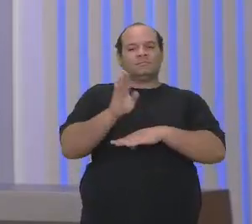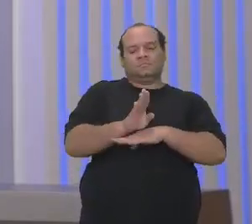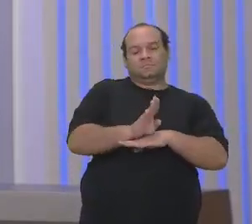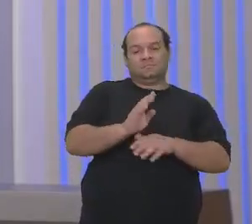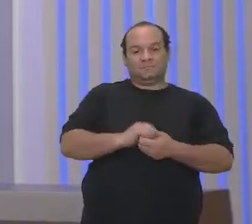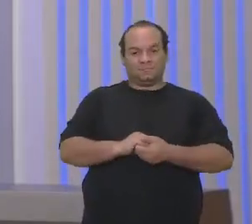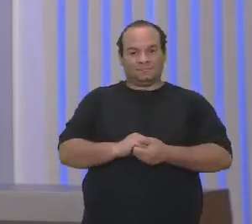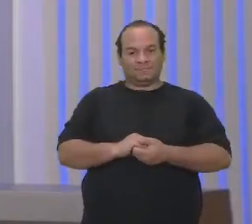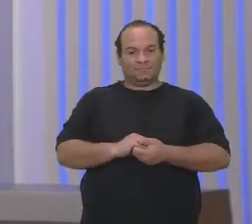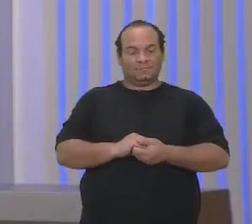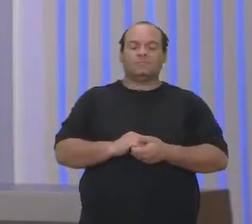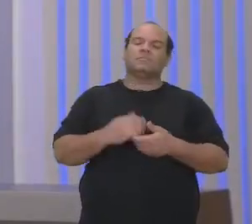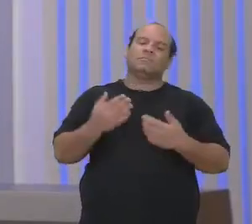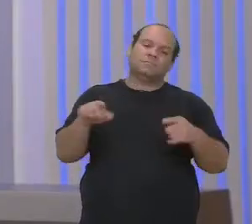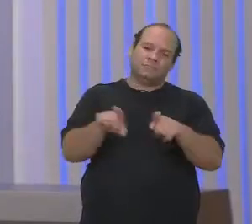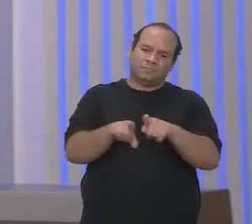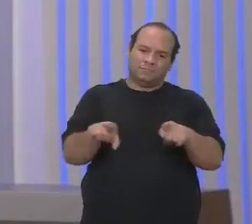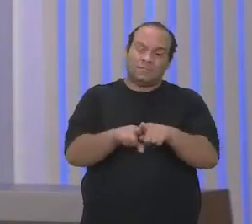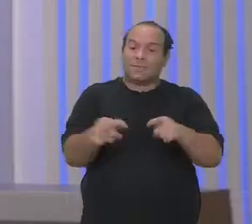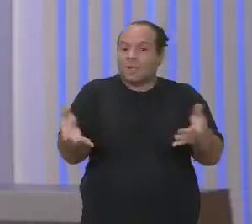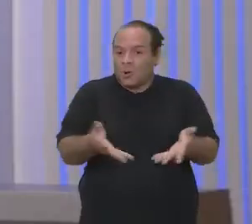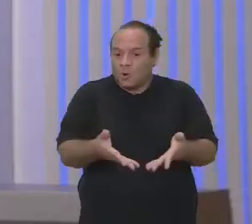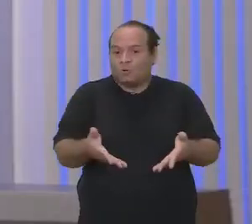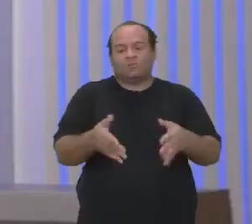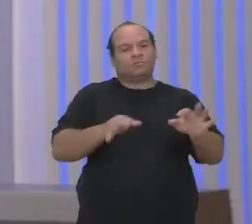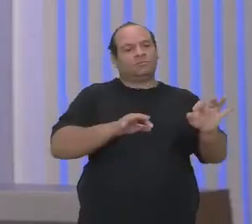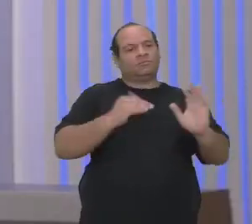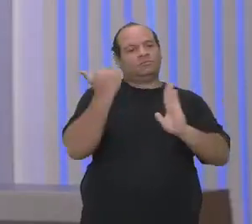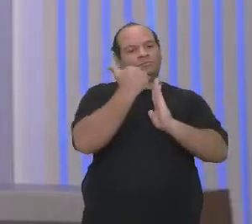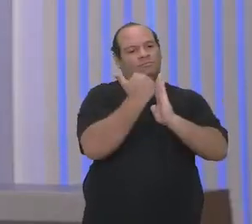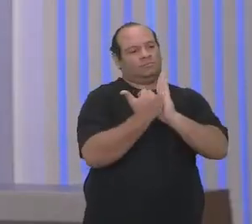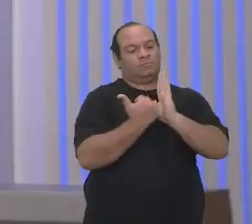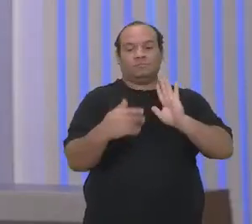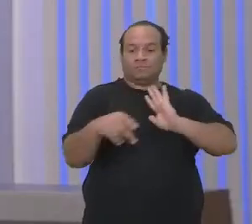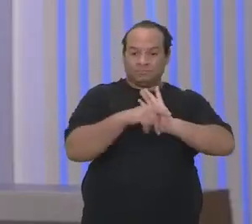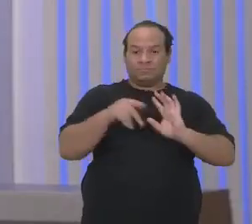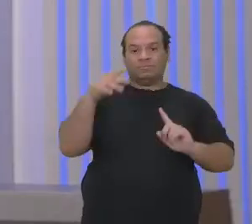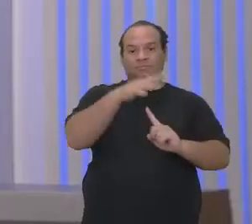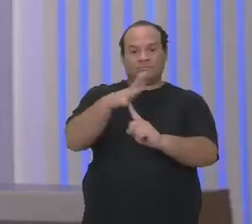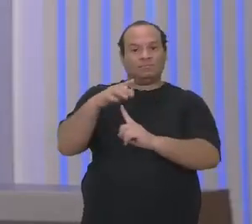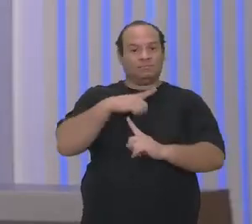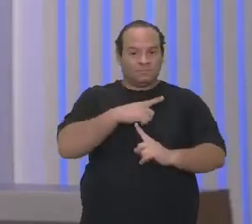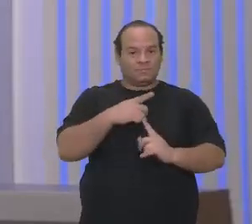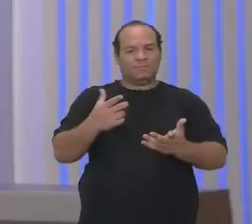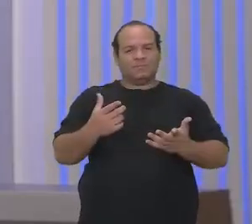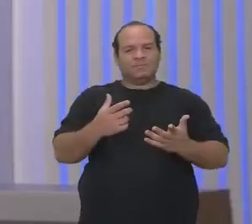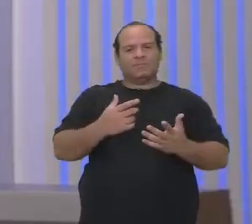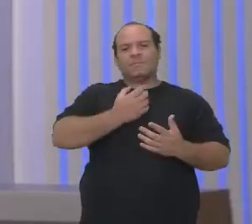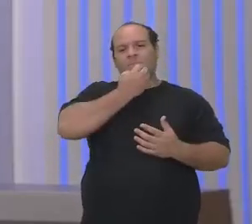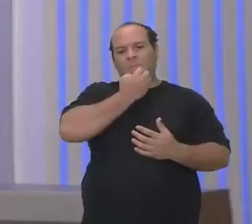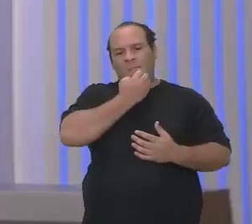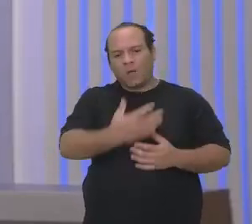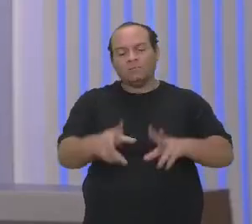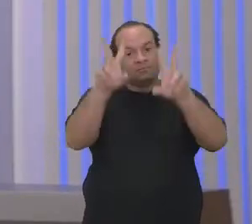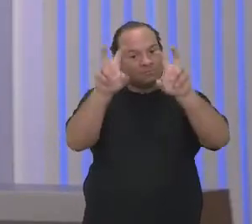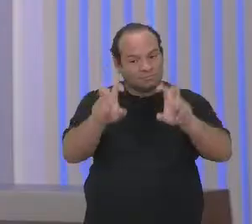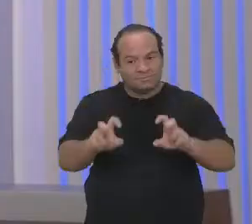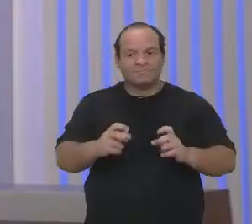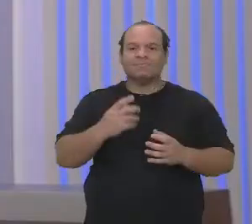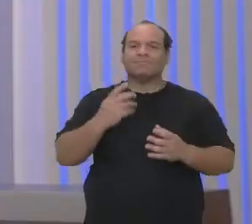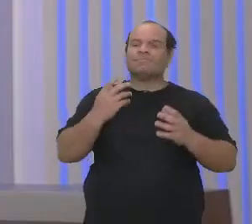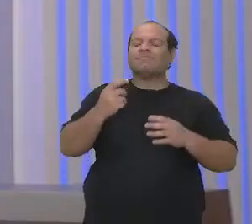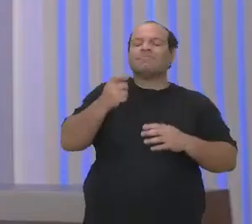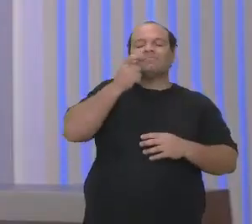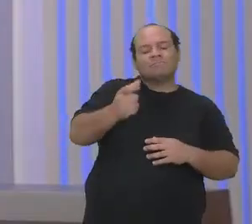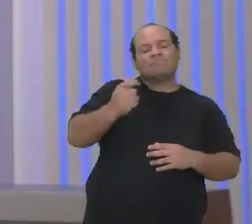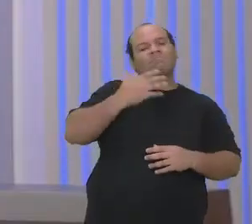certo? Bom, e claro, hoje no nosso programa de alfabetização ambiental temos muitas coisas interessantes aí,